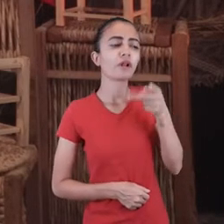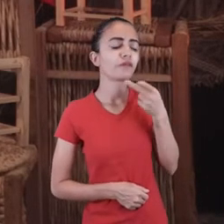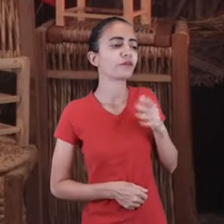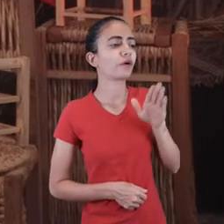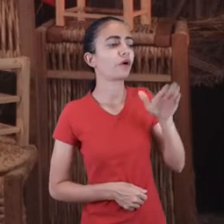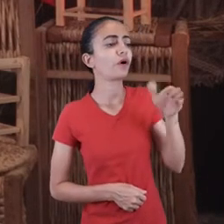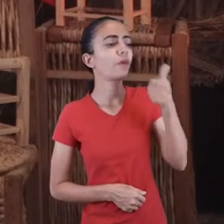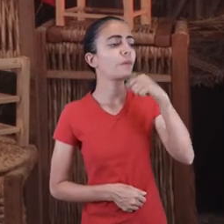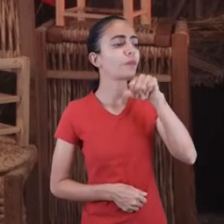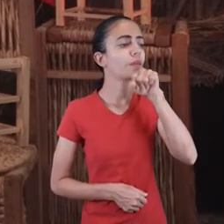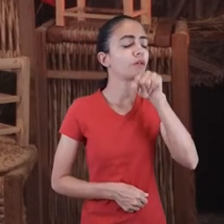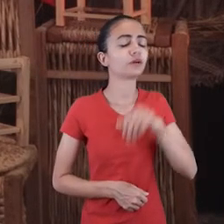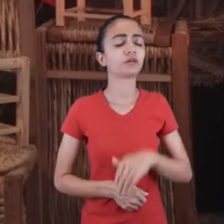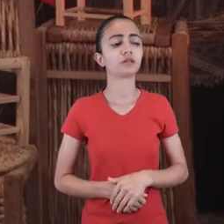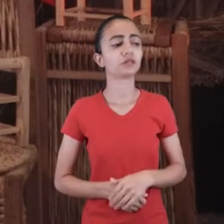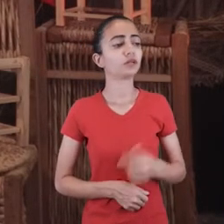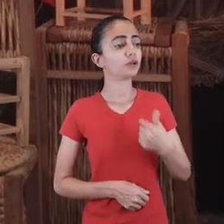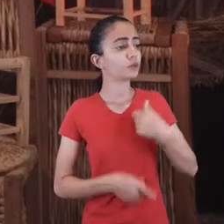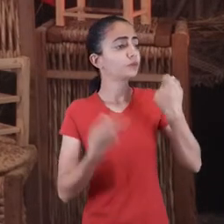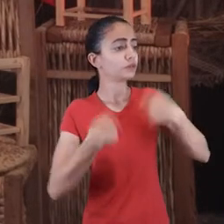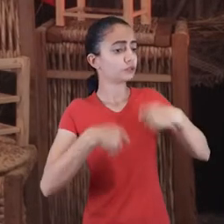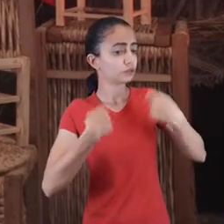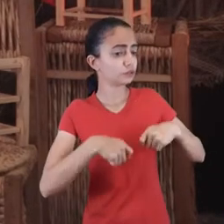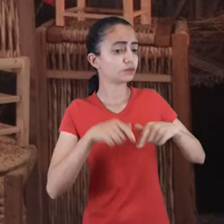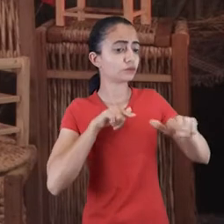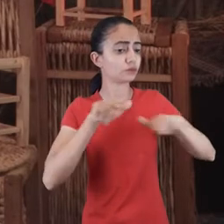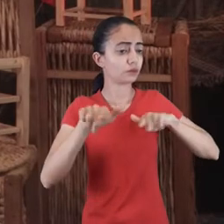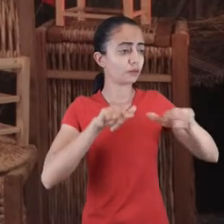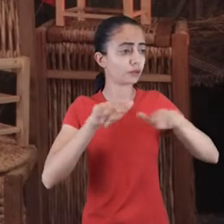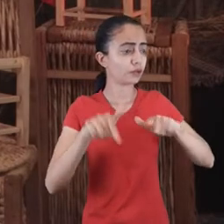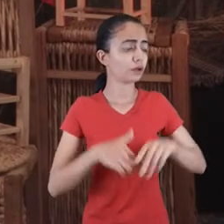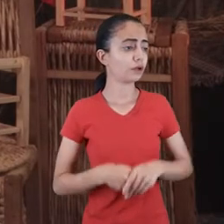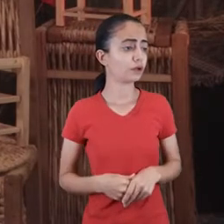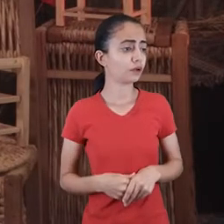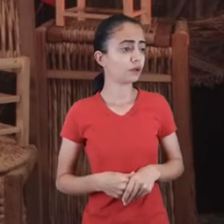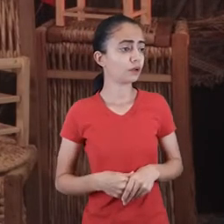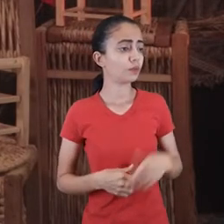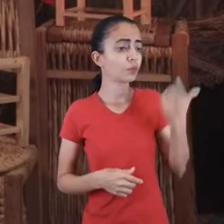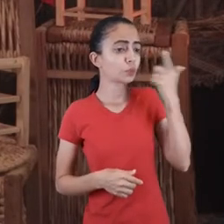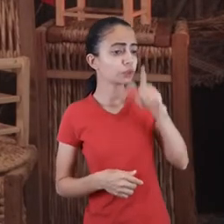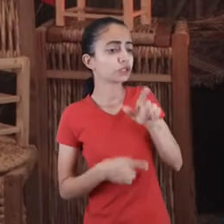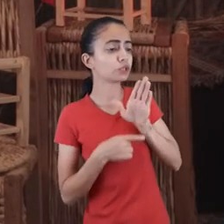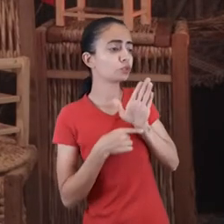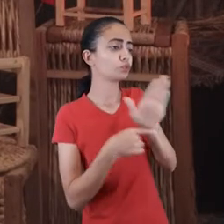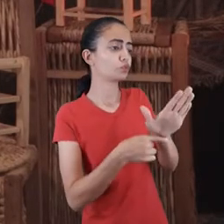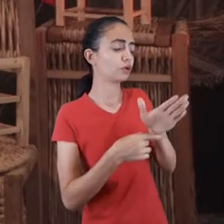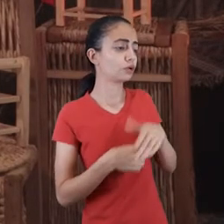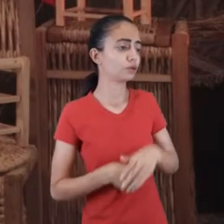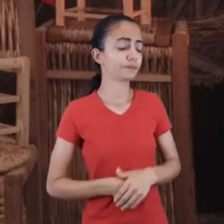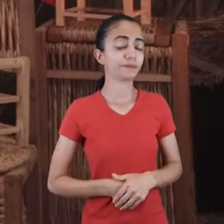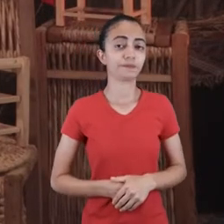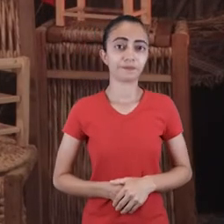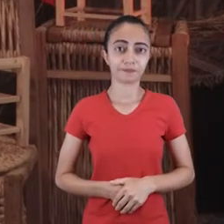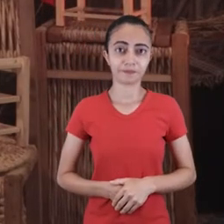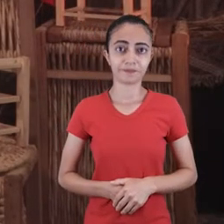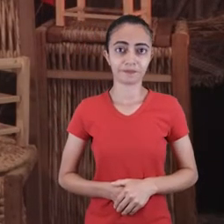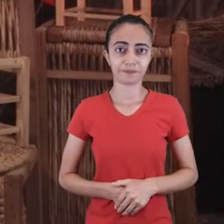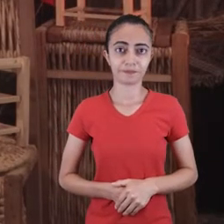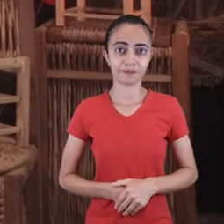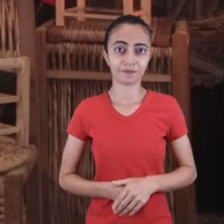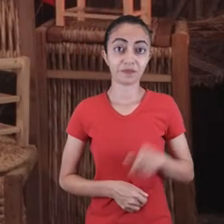mãe assim: mãe, eu tenho que trabalhar para poder ajudar a senhora. E